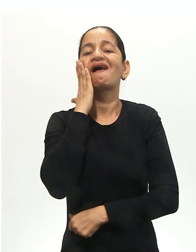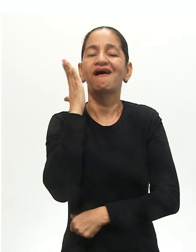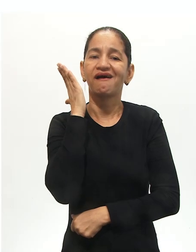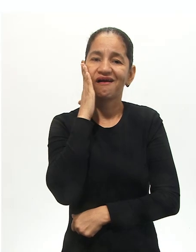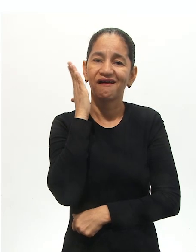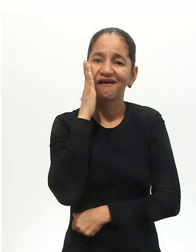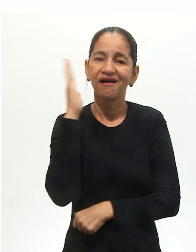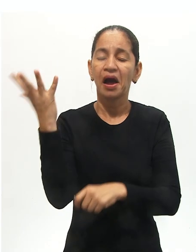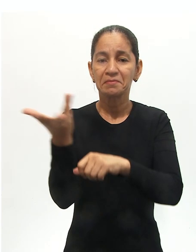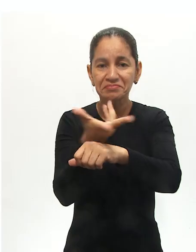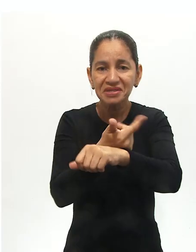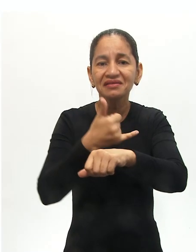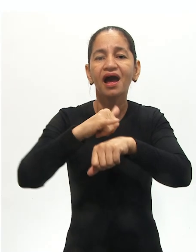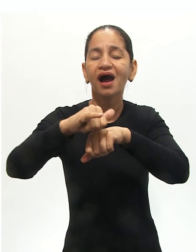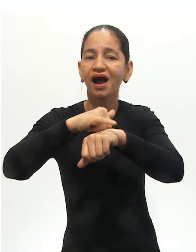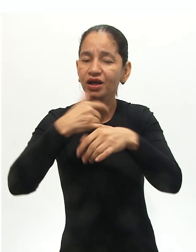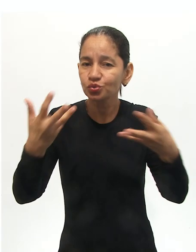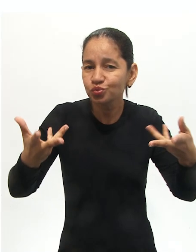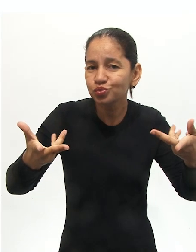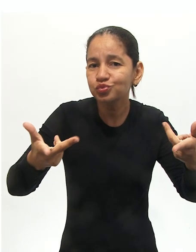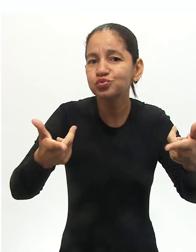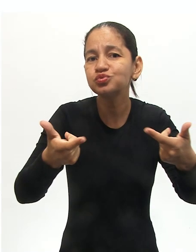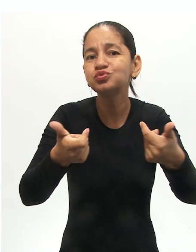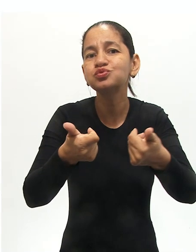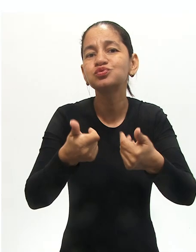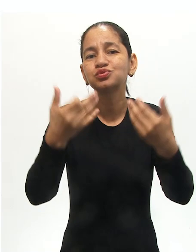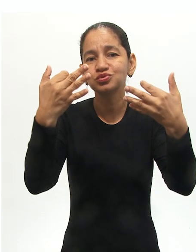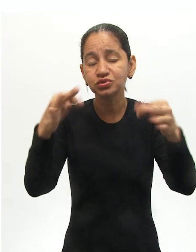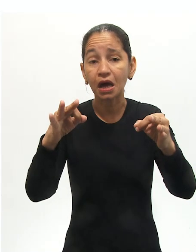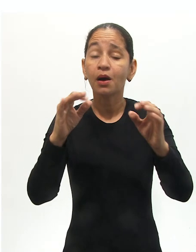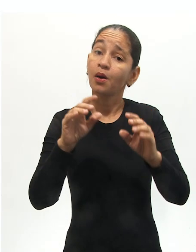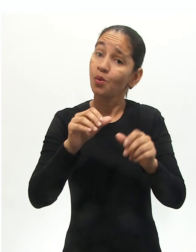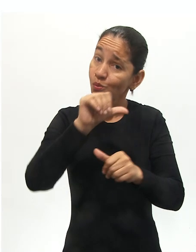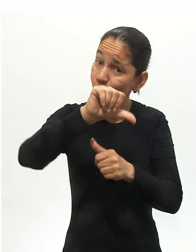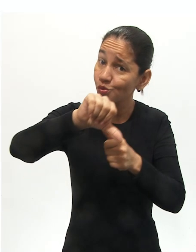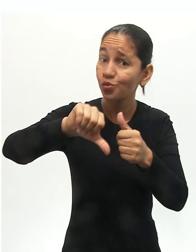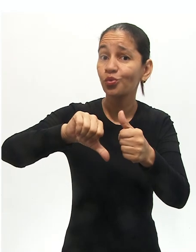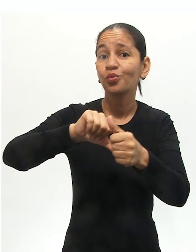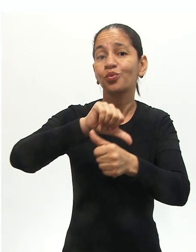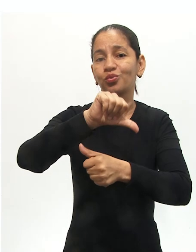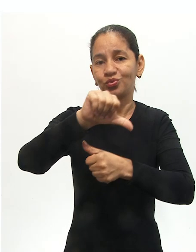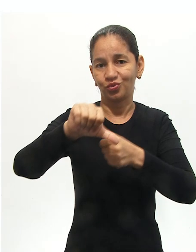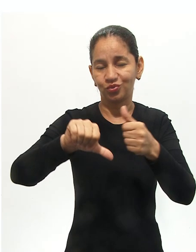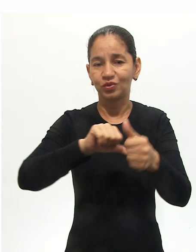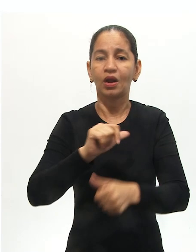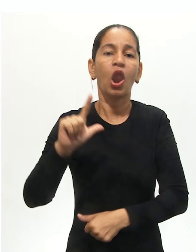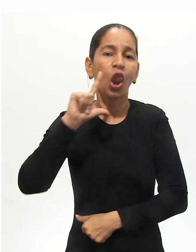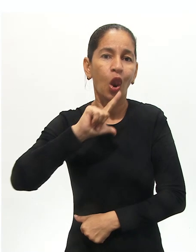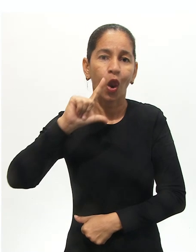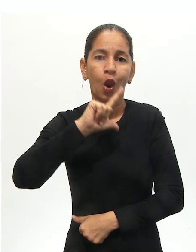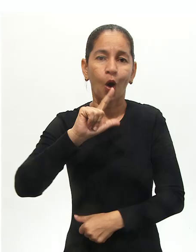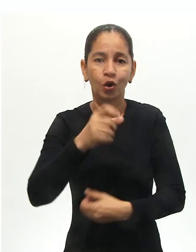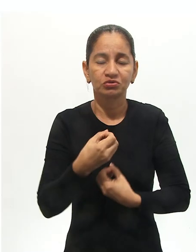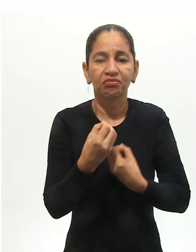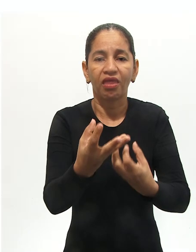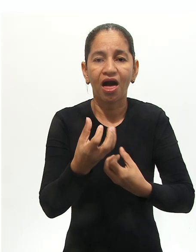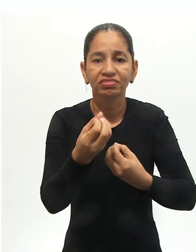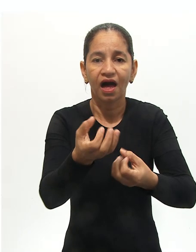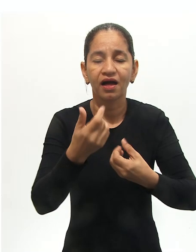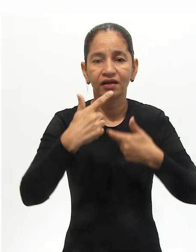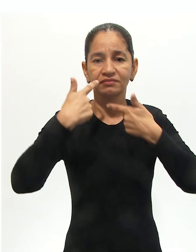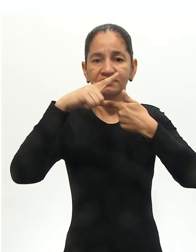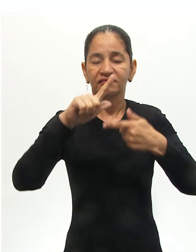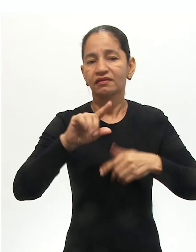para aprender a aprender. O foco muda, ele vai do eixo lógico, do